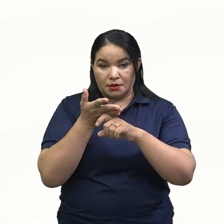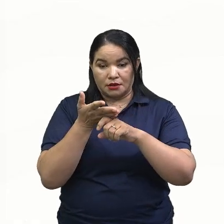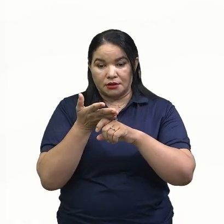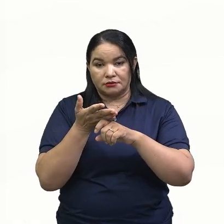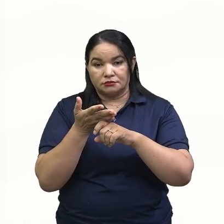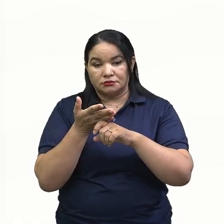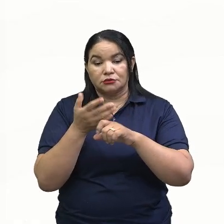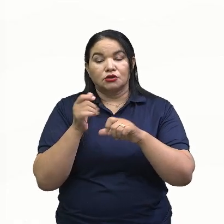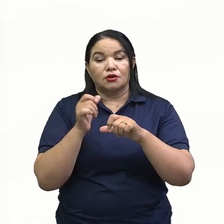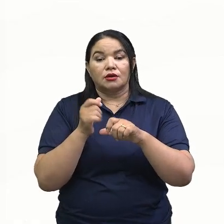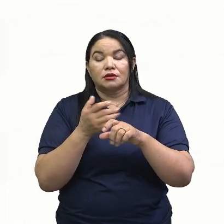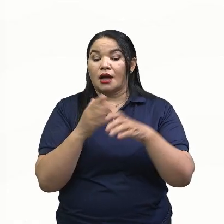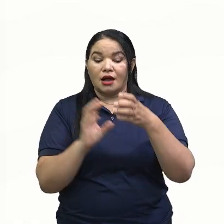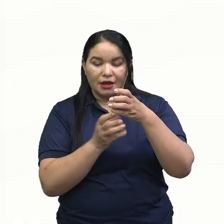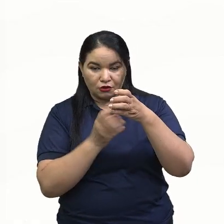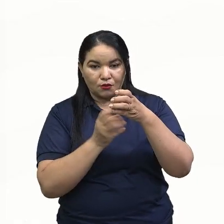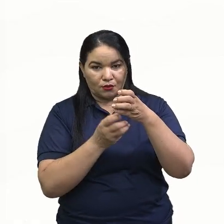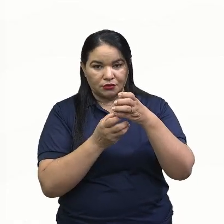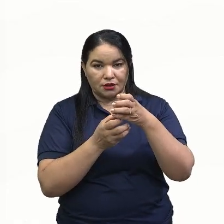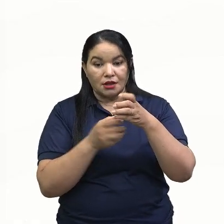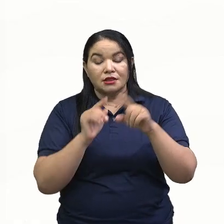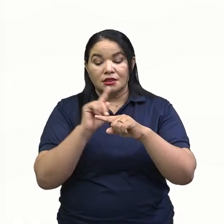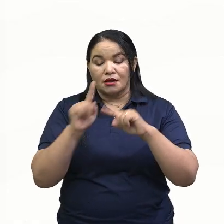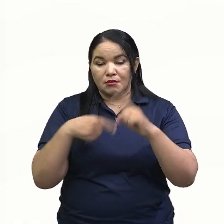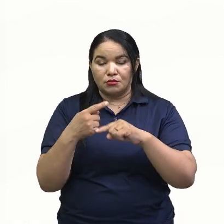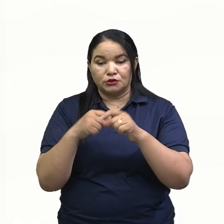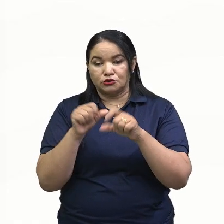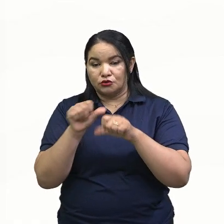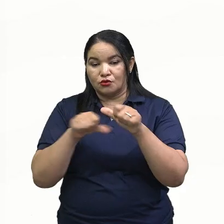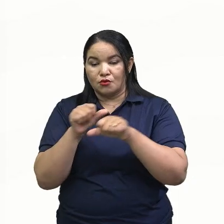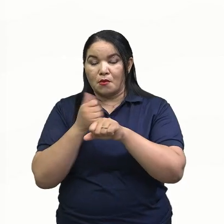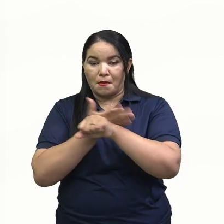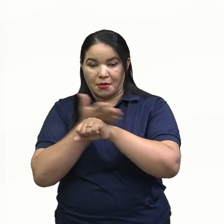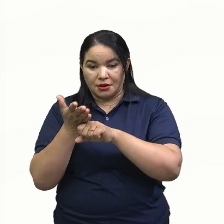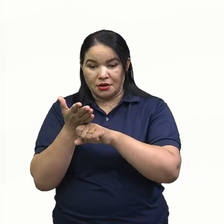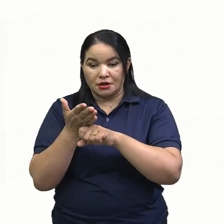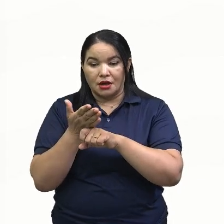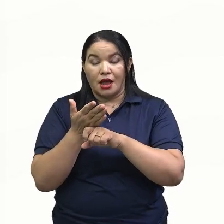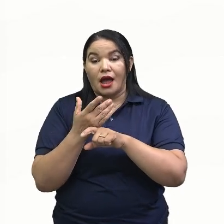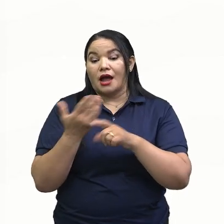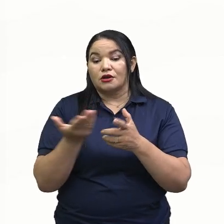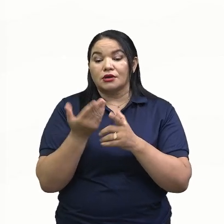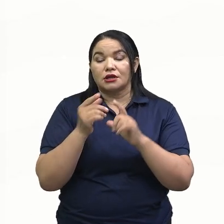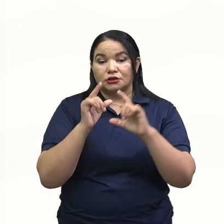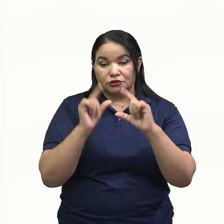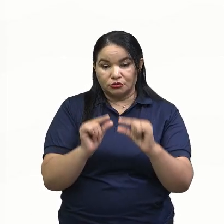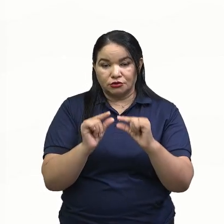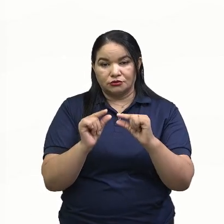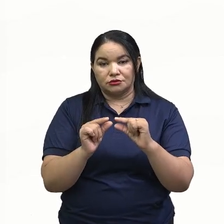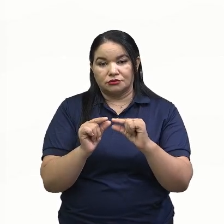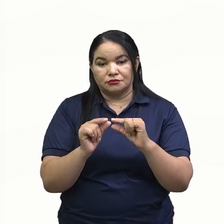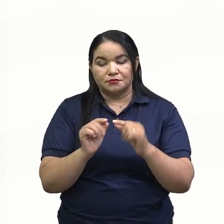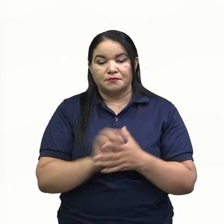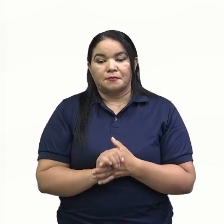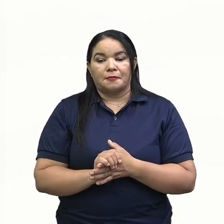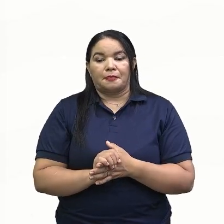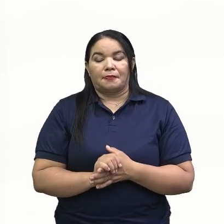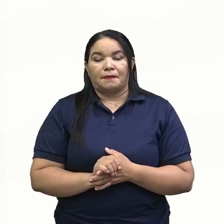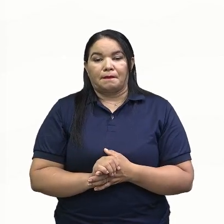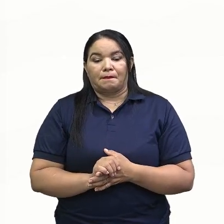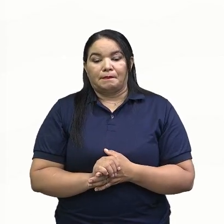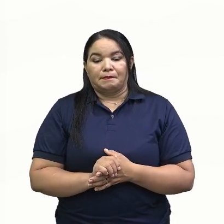lâmpadas fluorescentes, a potência diminuiu sensivelmente. A potência que era